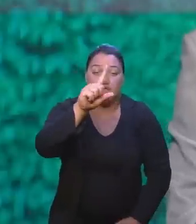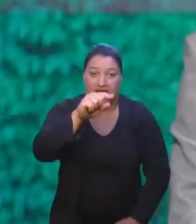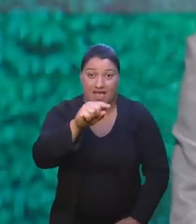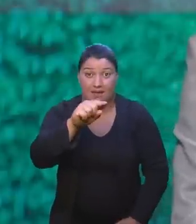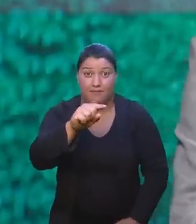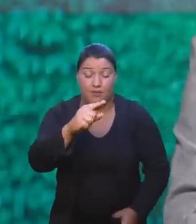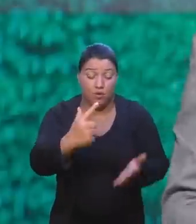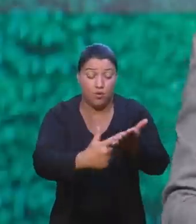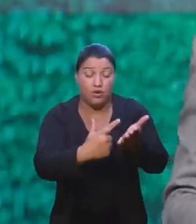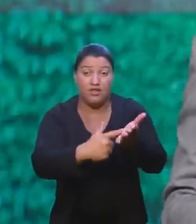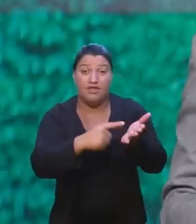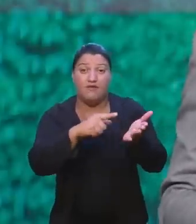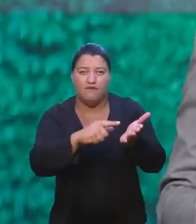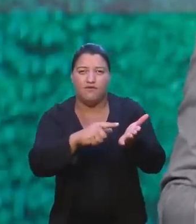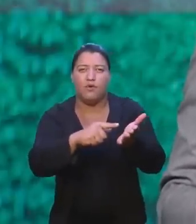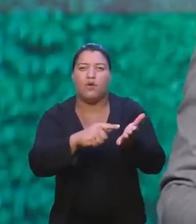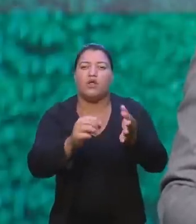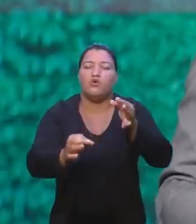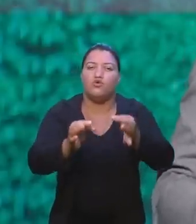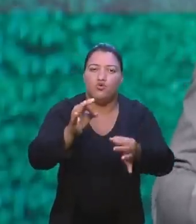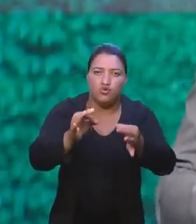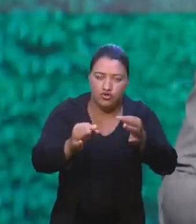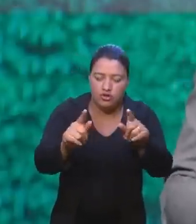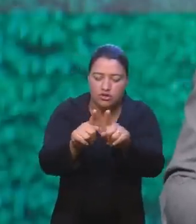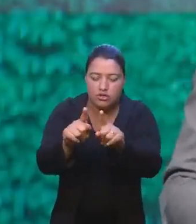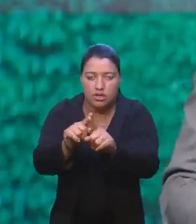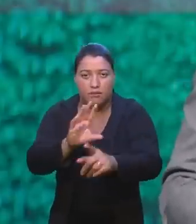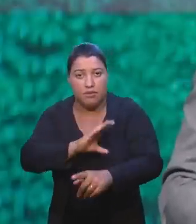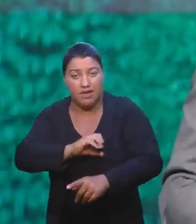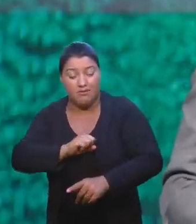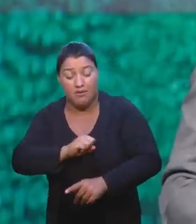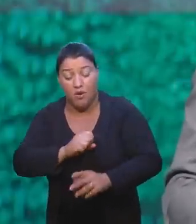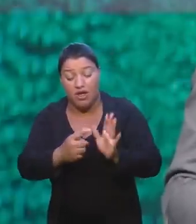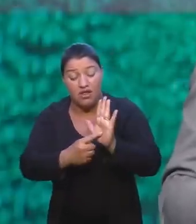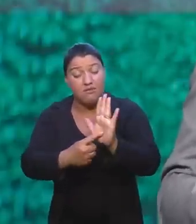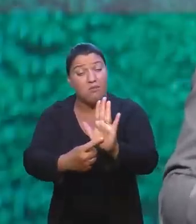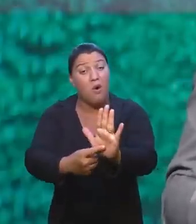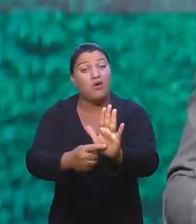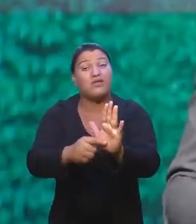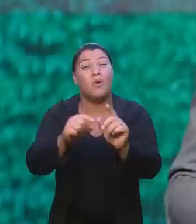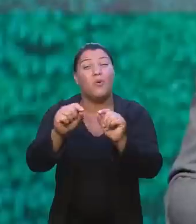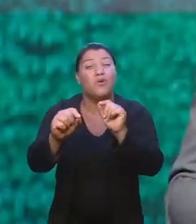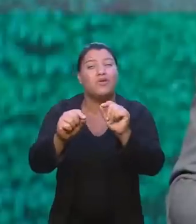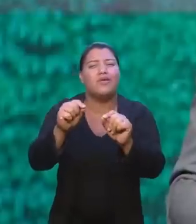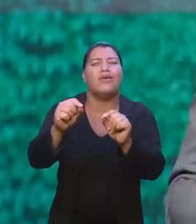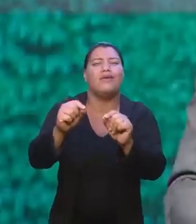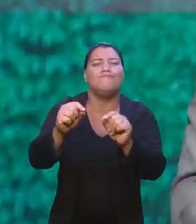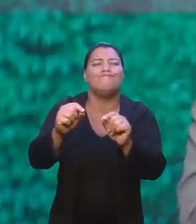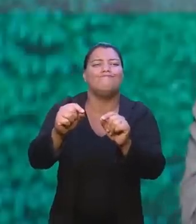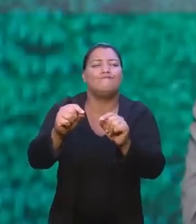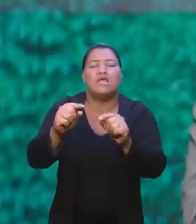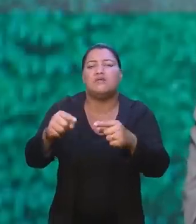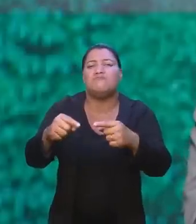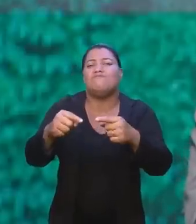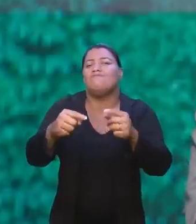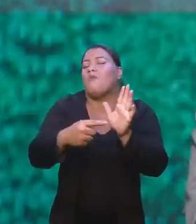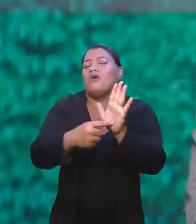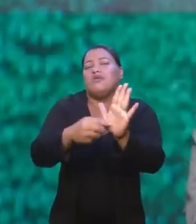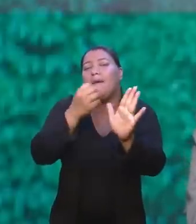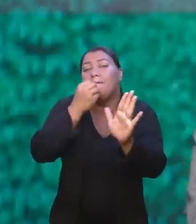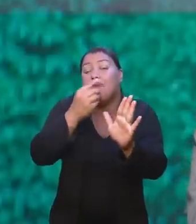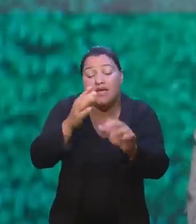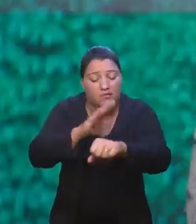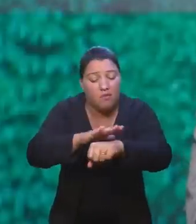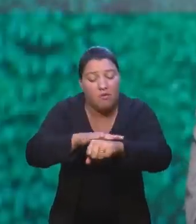eu acho que exprime, expressa, identifica muito bem esse